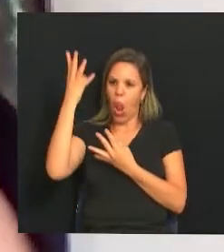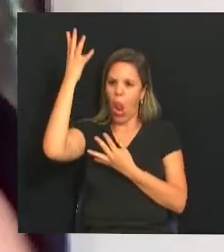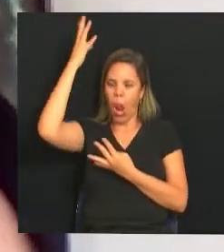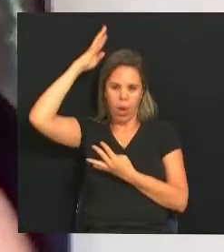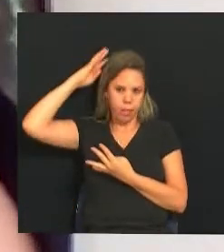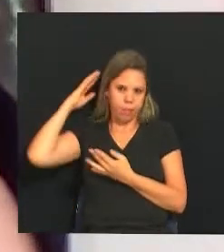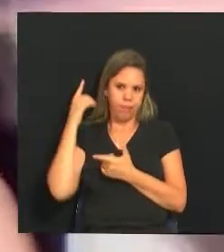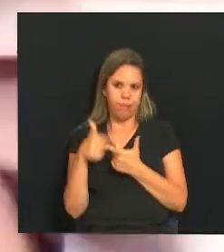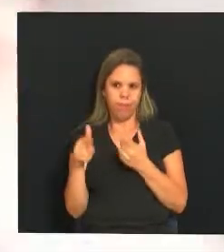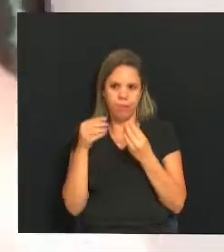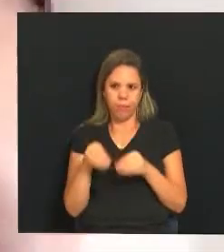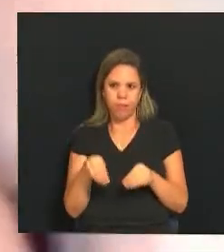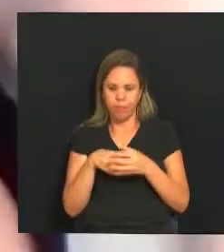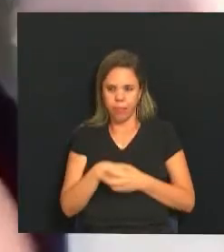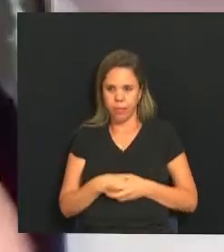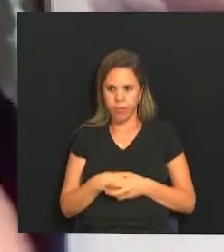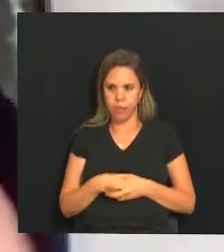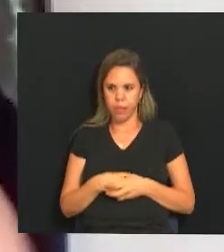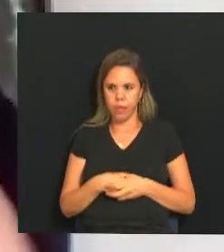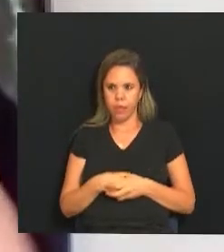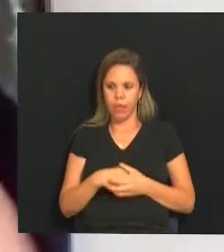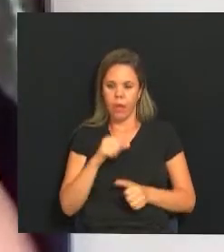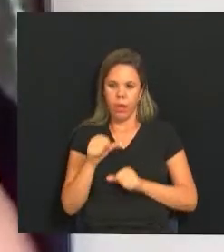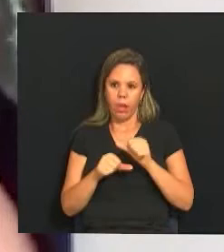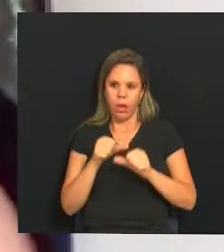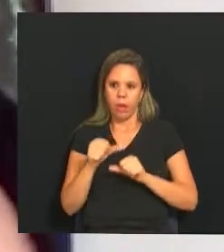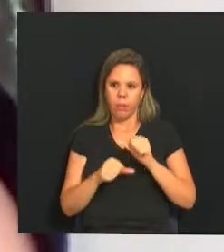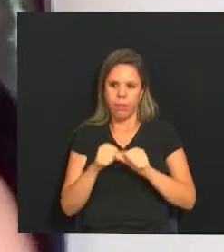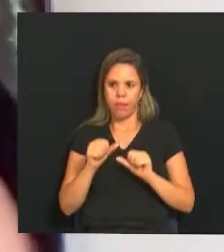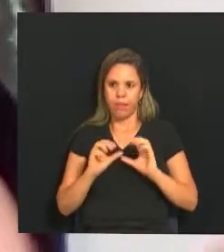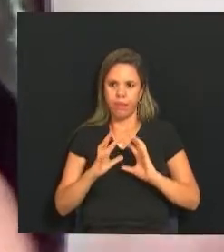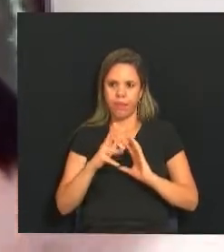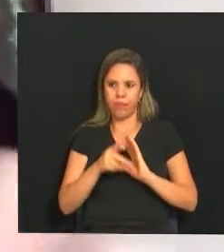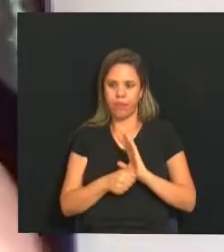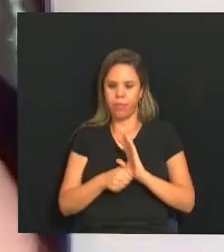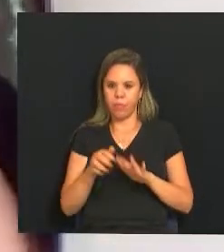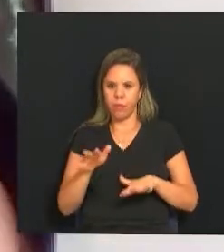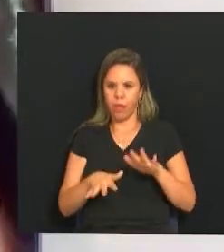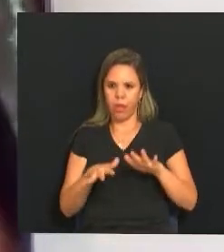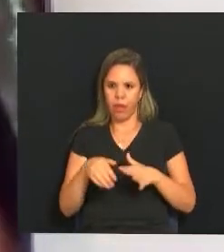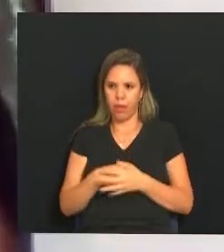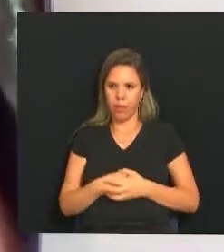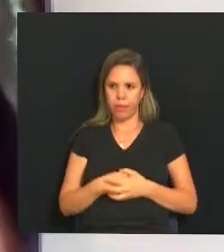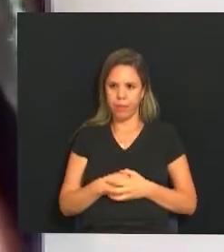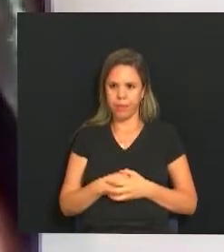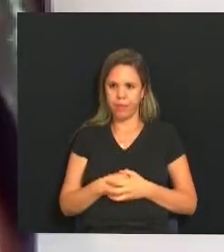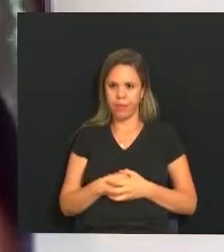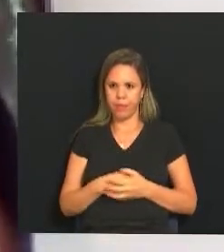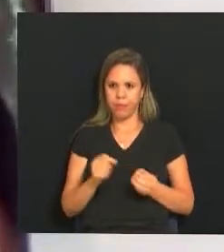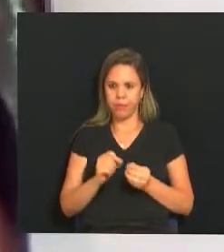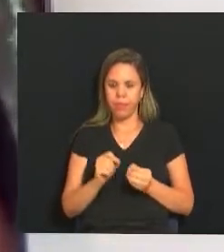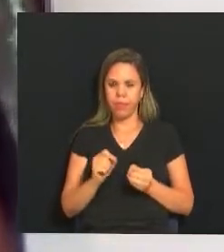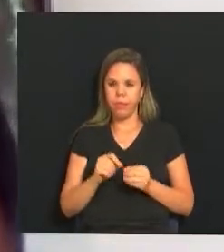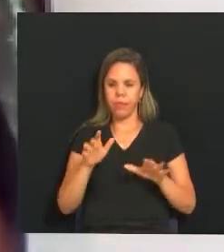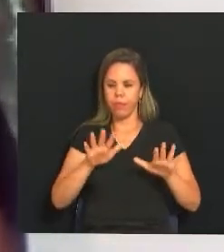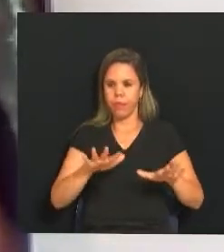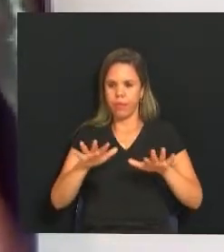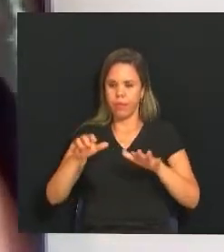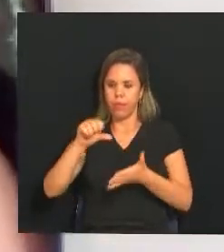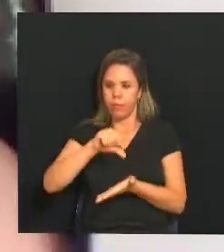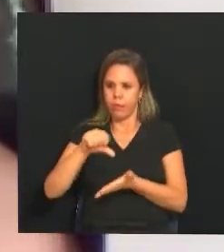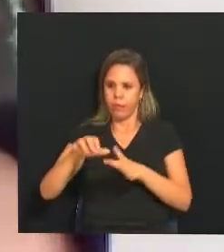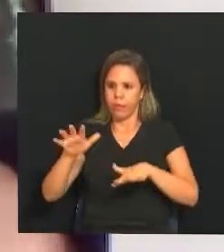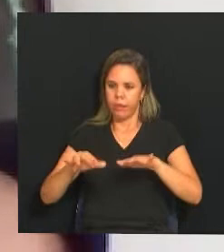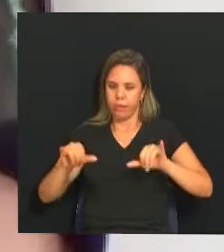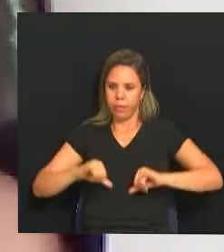efeito estufa, você tem toda uma alteração de ecossistema, e muitas vezes o impacto que é ocasionado em determinada localidade, ele